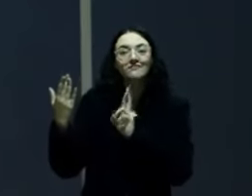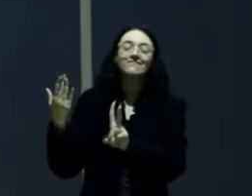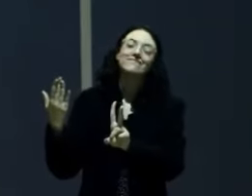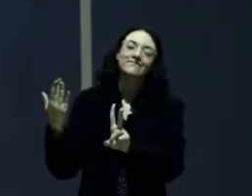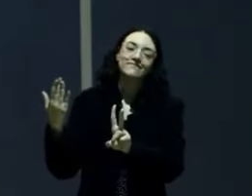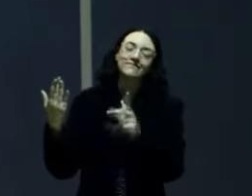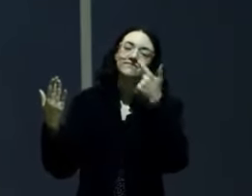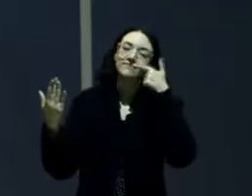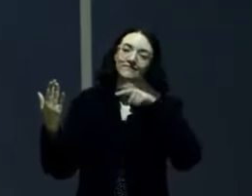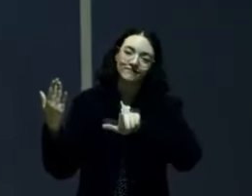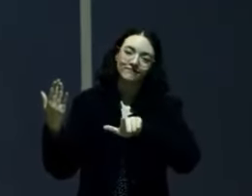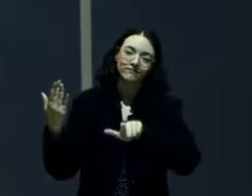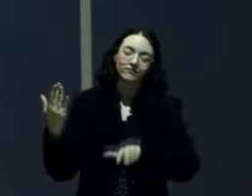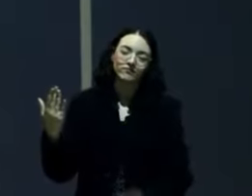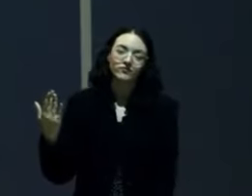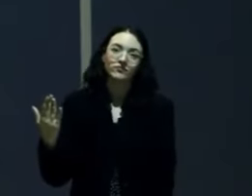E eu quero terminar.